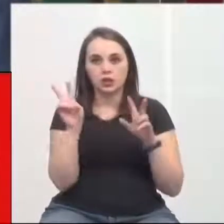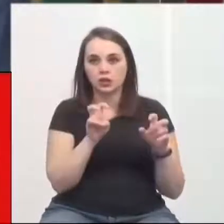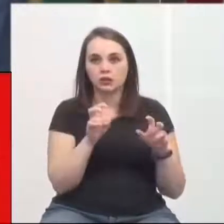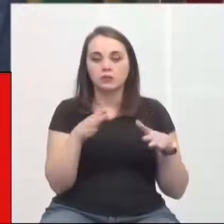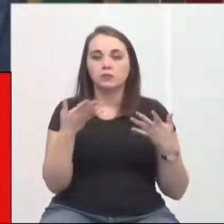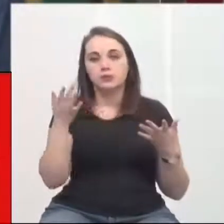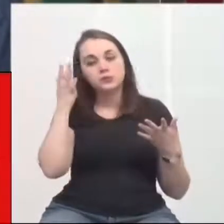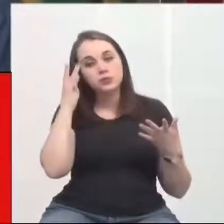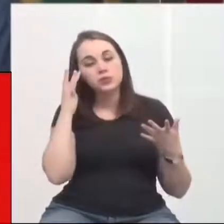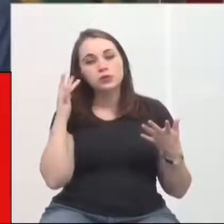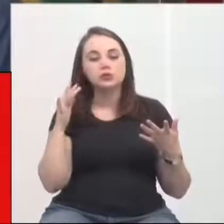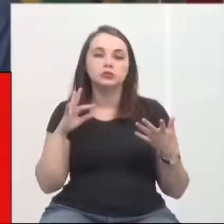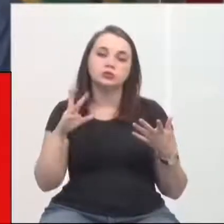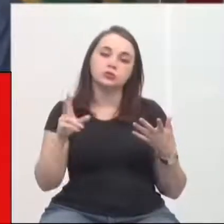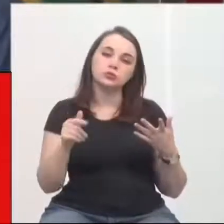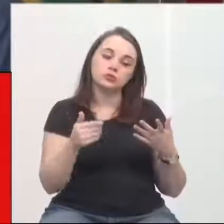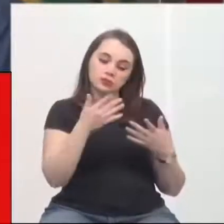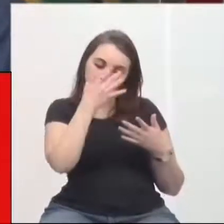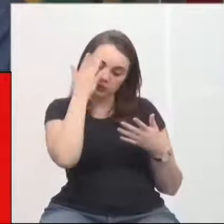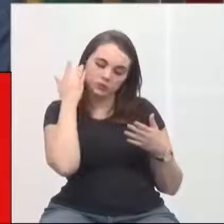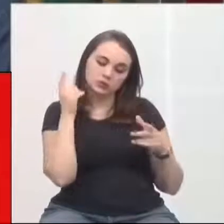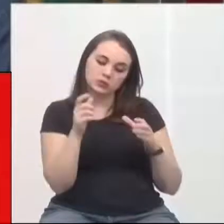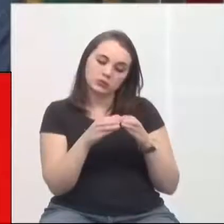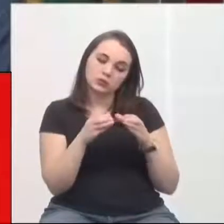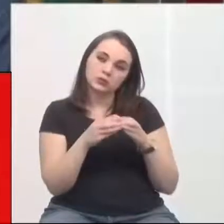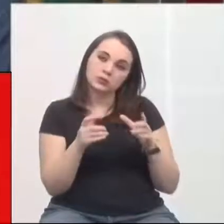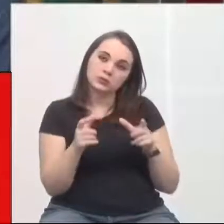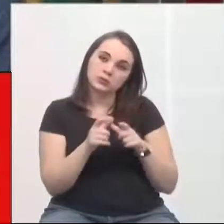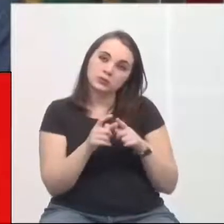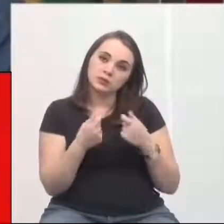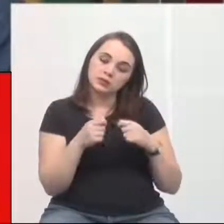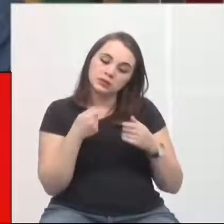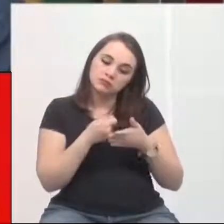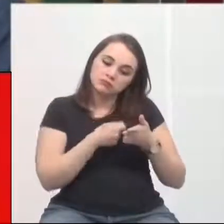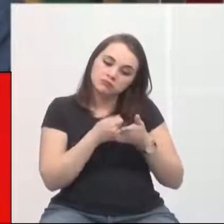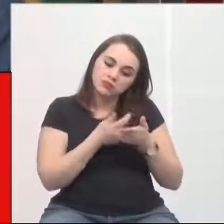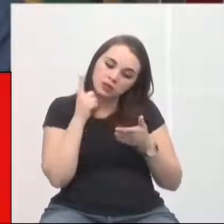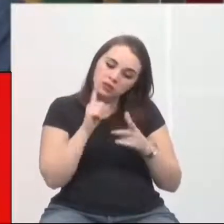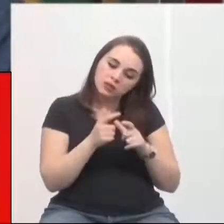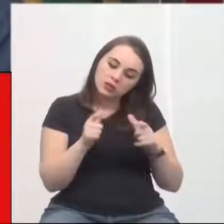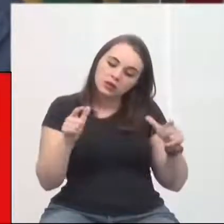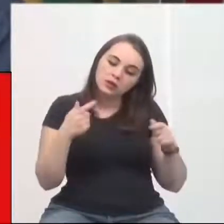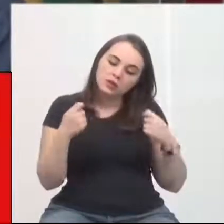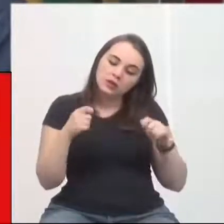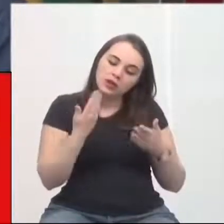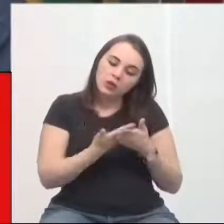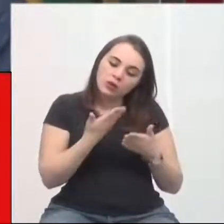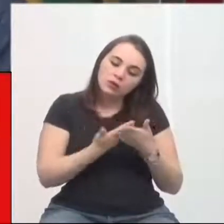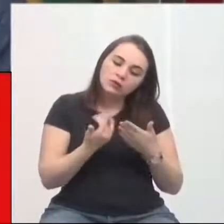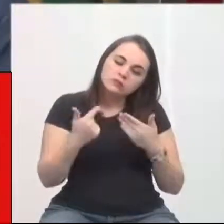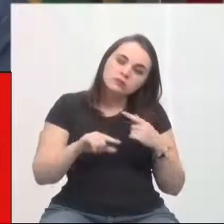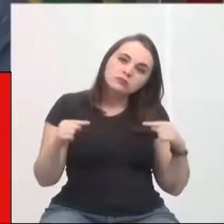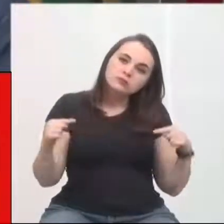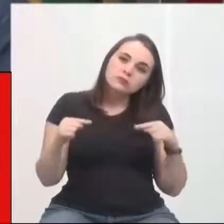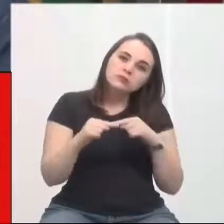eu acho que os nossos técnicos, essa reduzida equipe que nós temos que brigar para aumentar, tem que se debruçar para